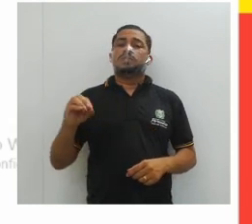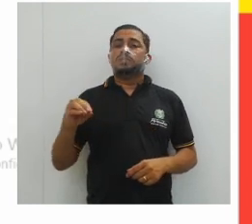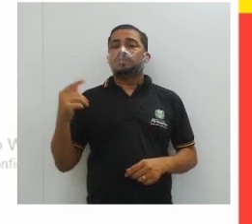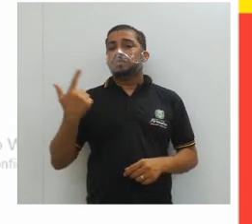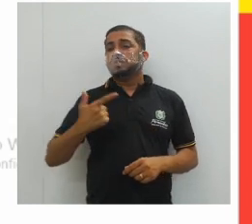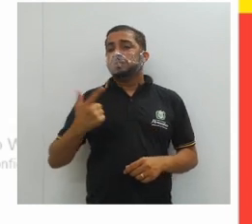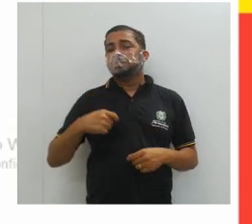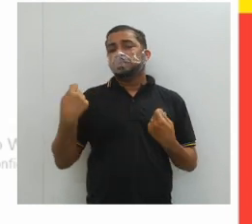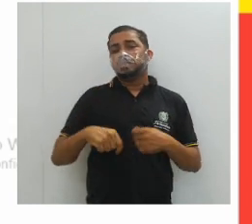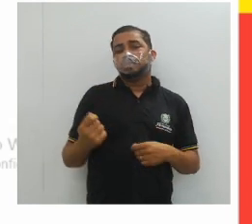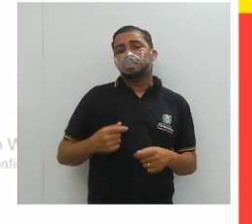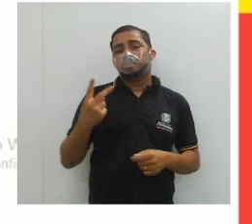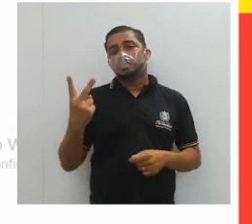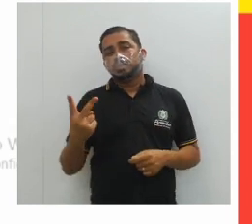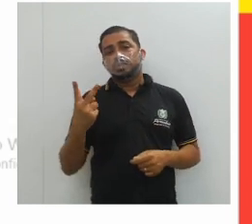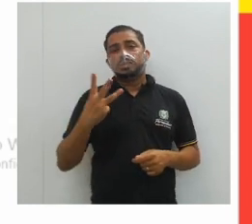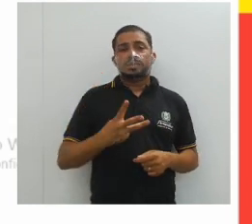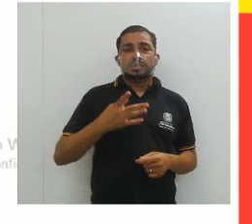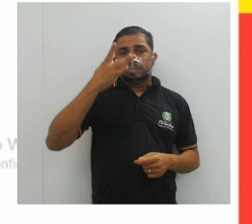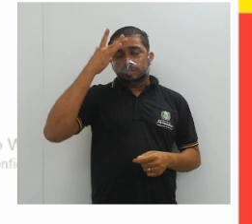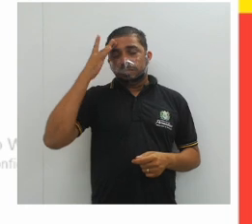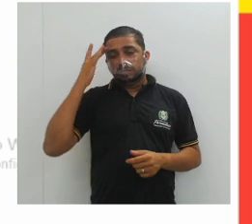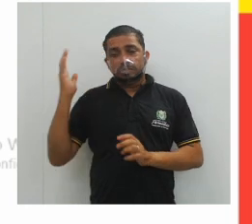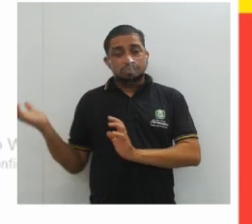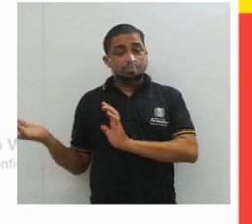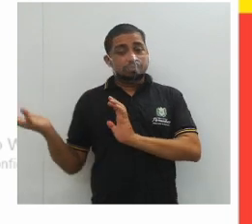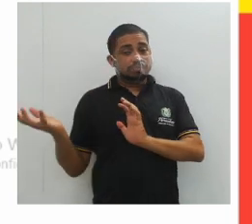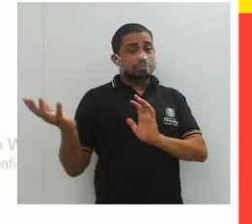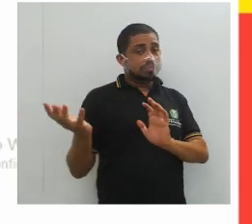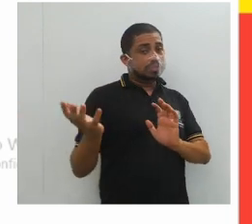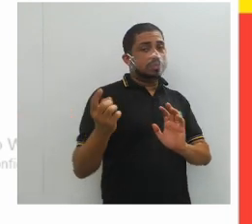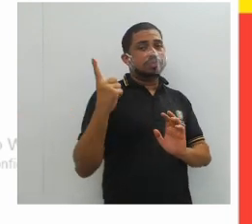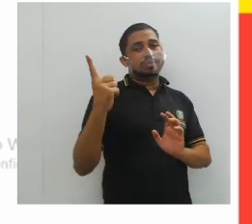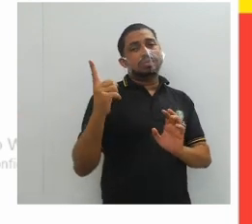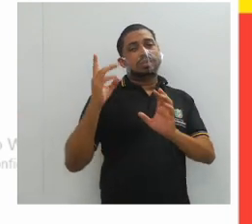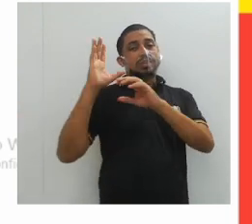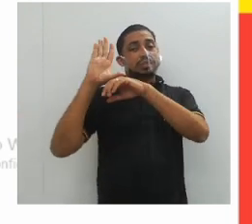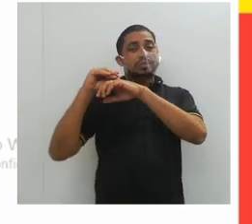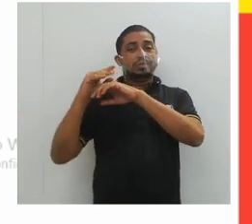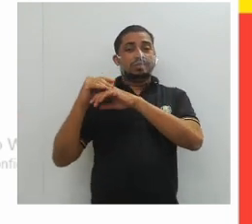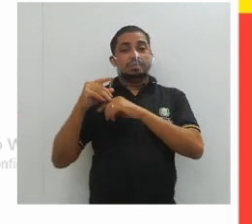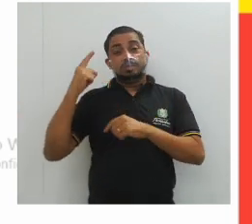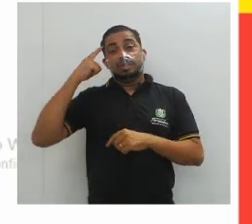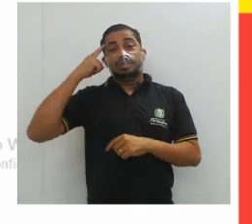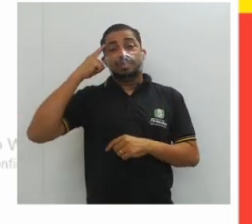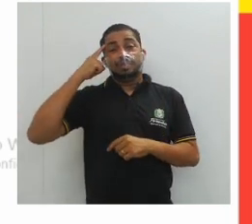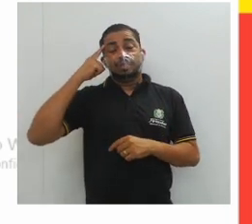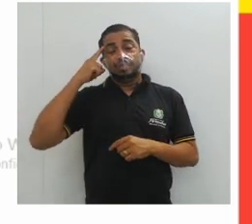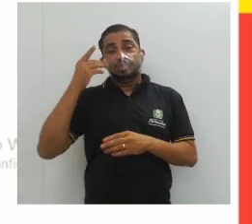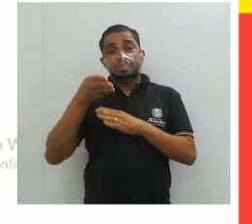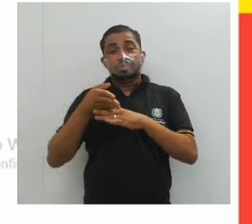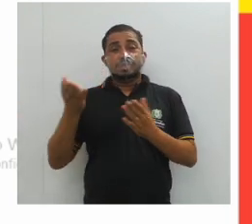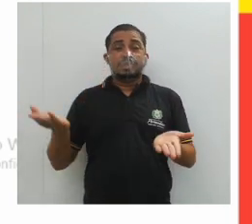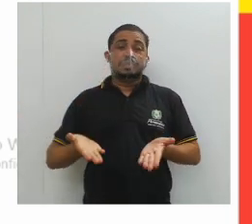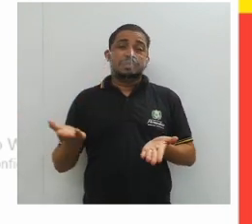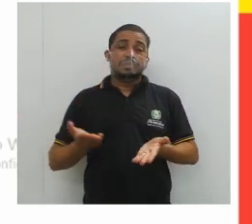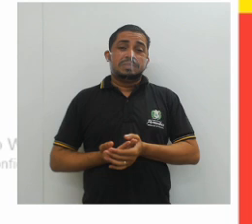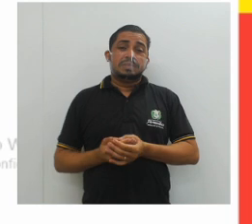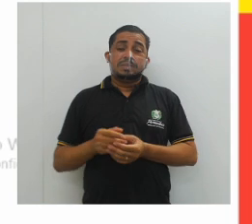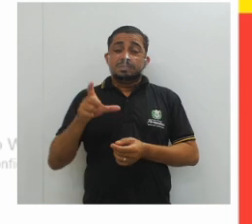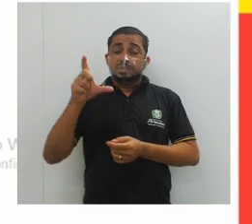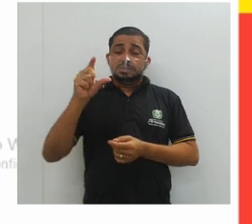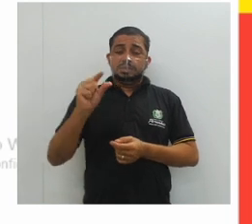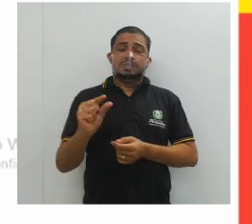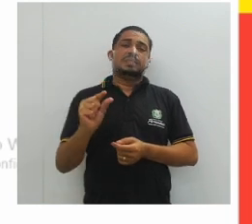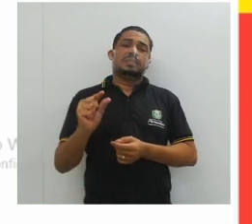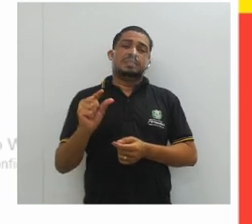precisava de 2 a 3 pessoas para transportar uma câmera fotográfica. Imagine que a câmera que está me filmando agora é bem